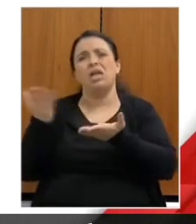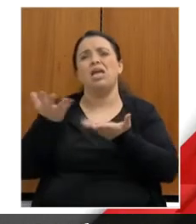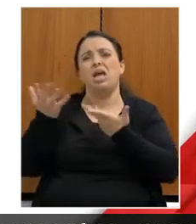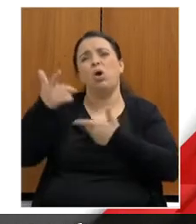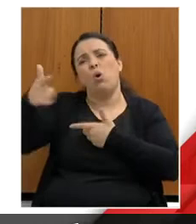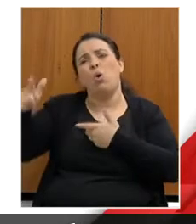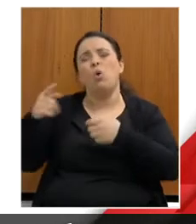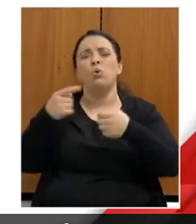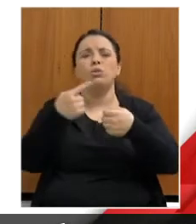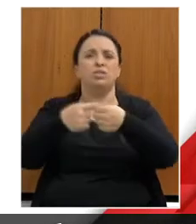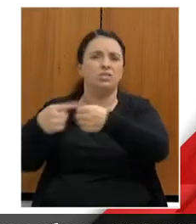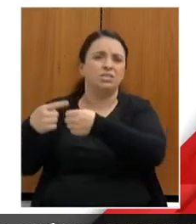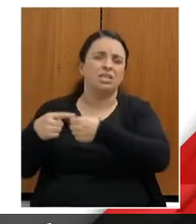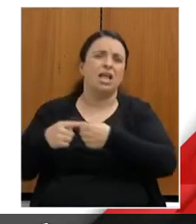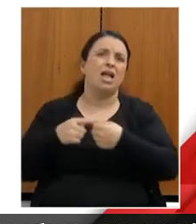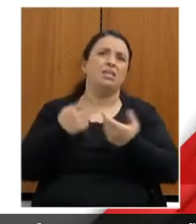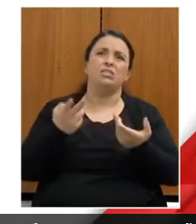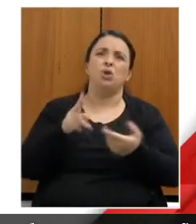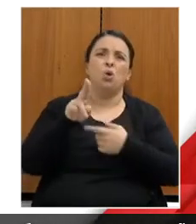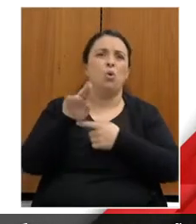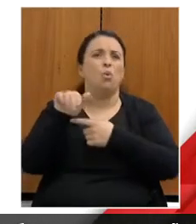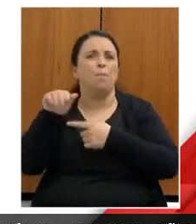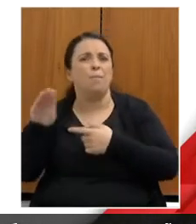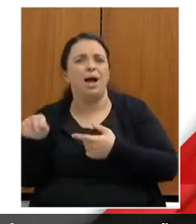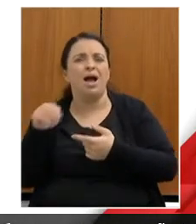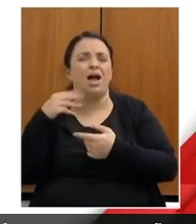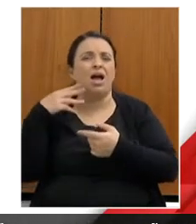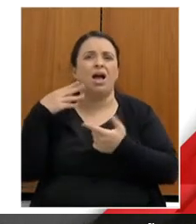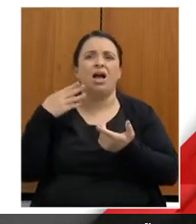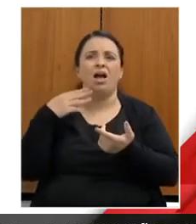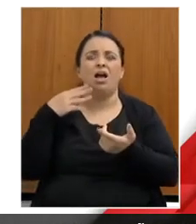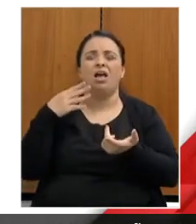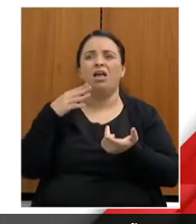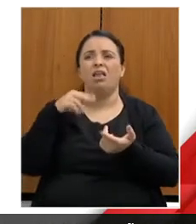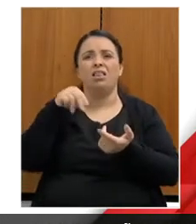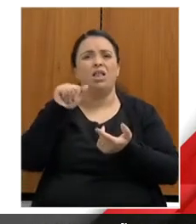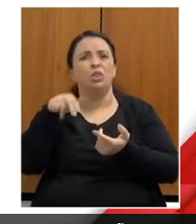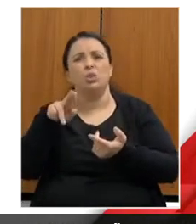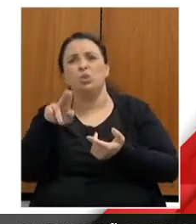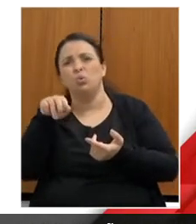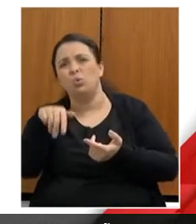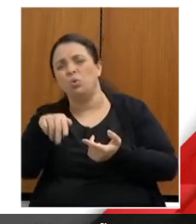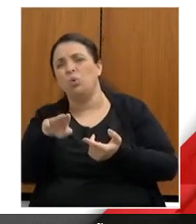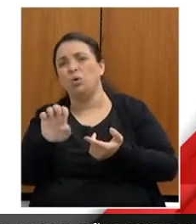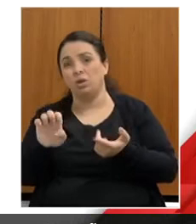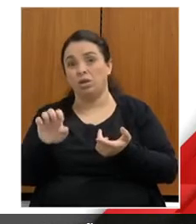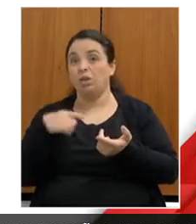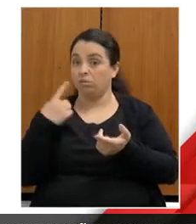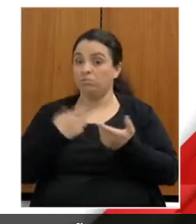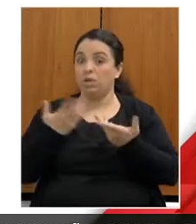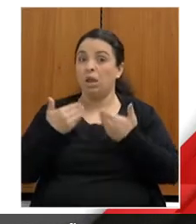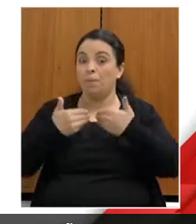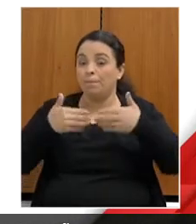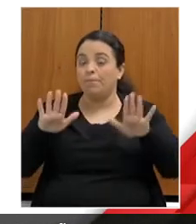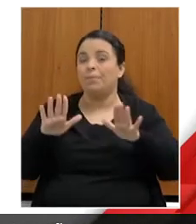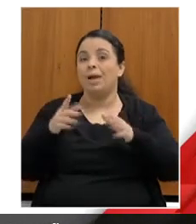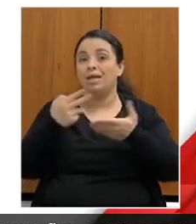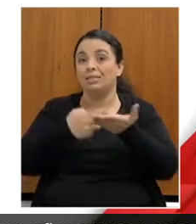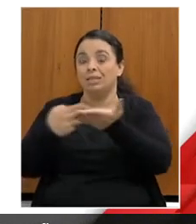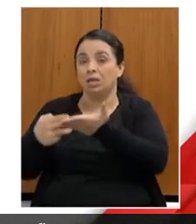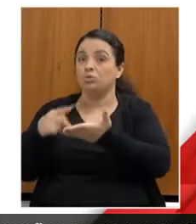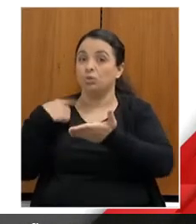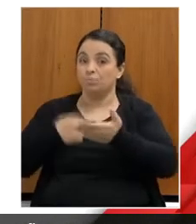Em várias regiões do Estado, ainda ampliação de leitos. Porque temos que estar preparados para que a gente,